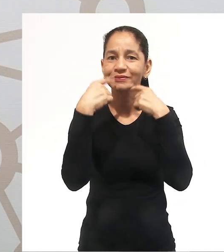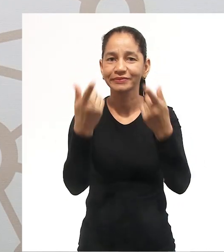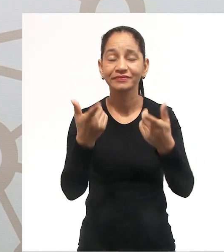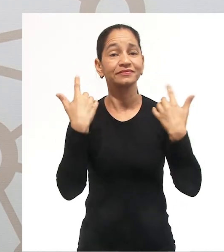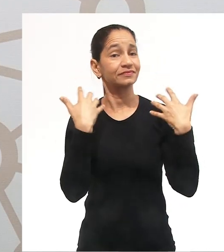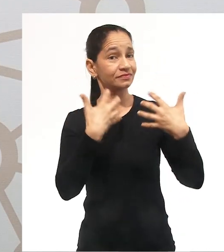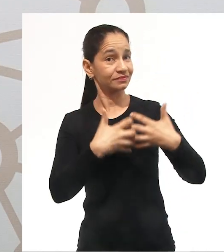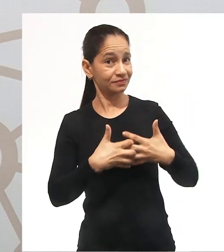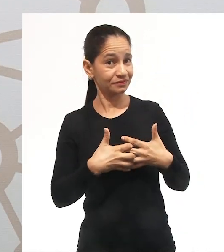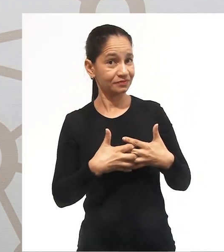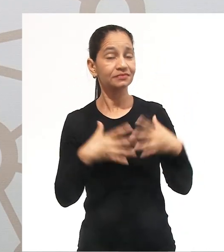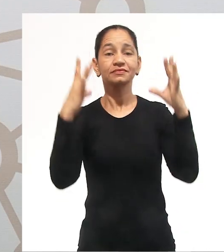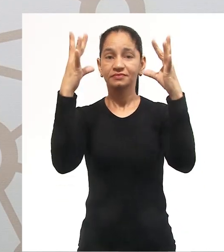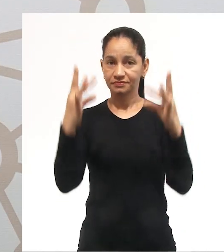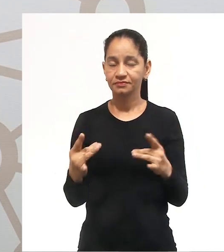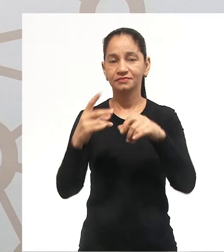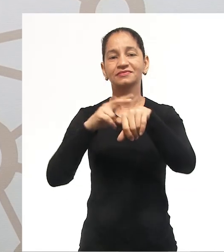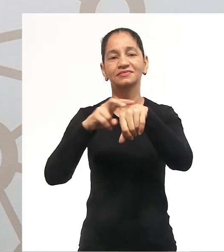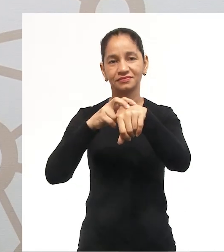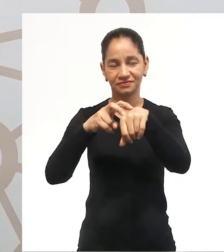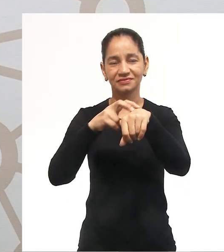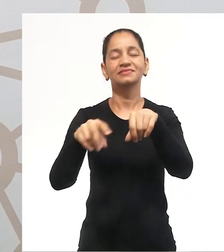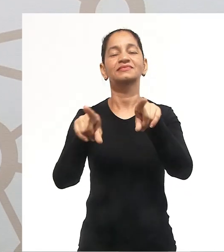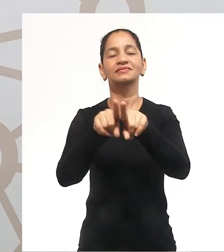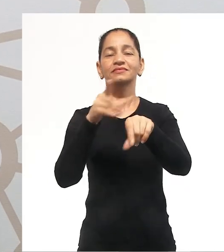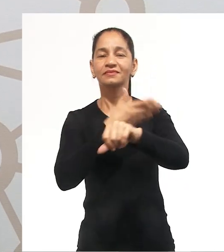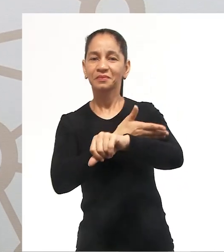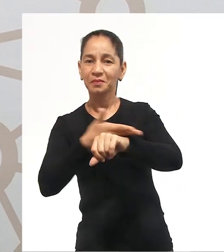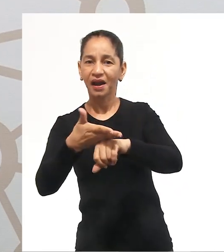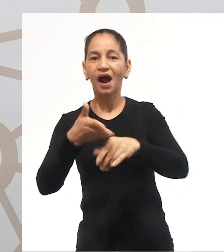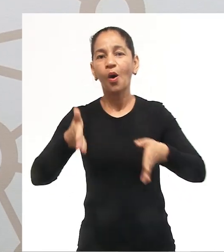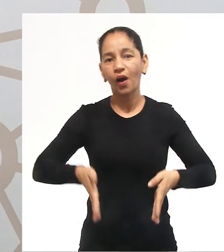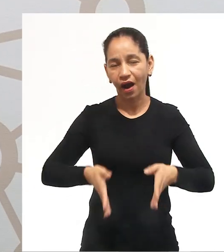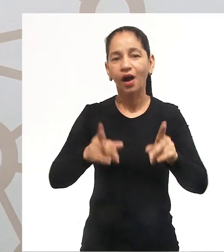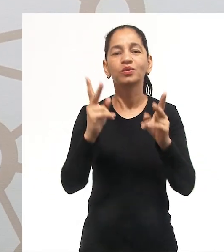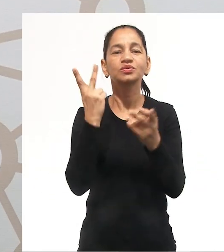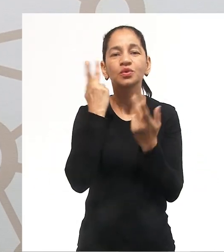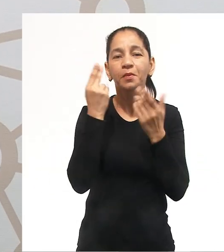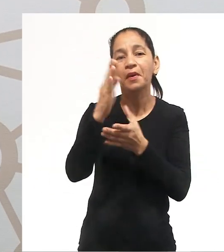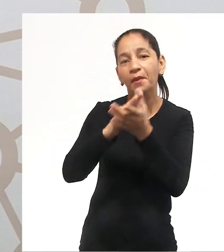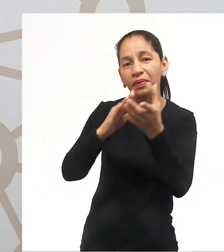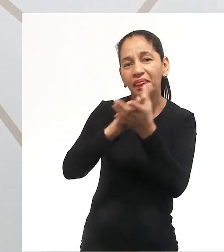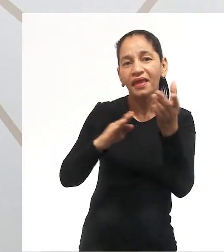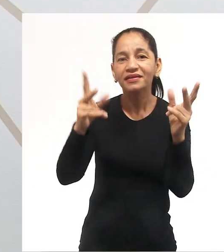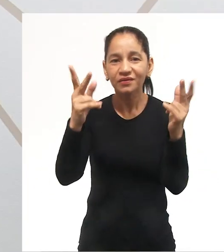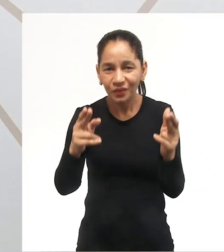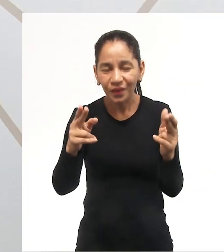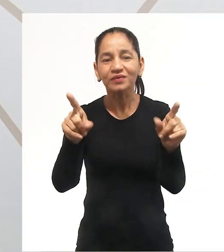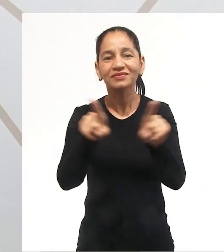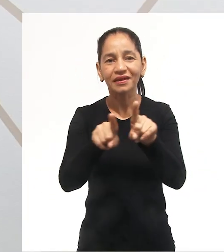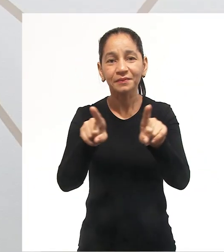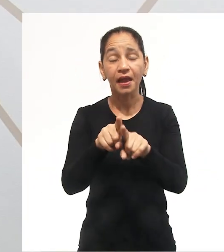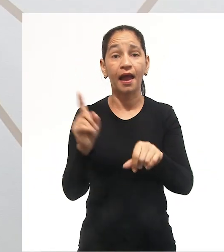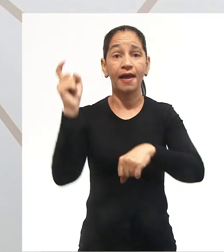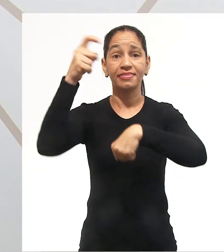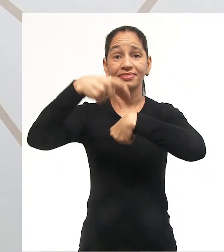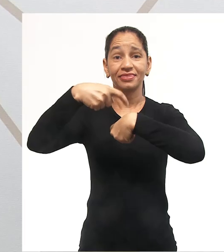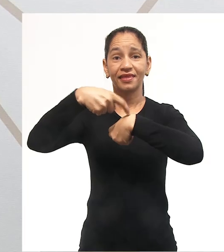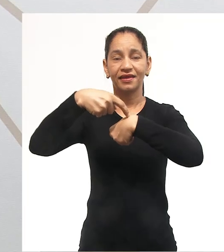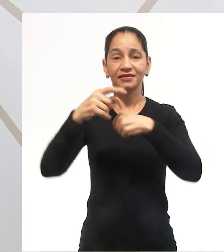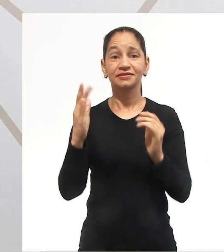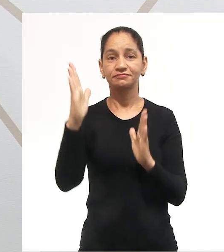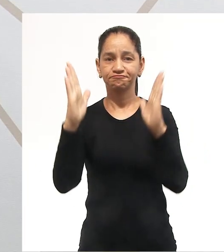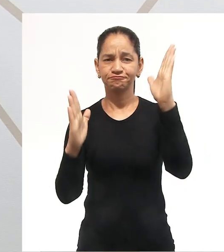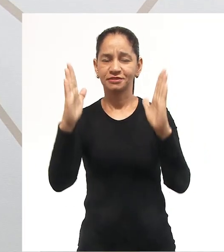Uso a camisa do IFRA com detalhes brancos e verdes e uma calça jeans azul e um tênis preto. Então, nesse episódio, com